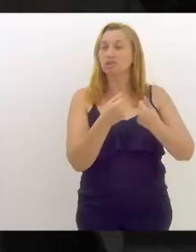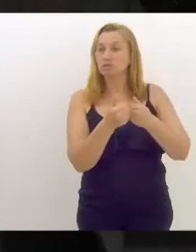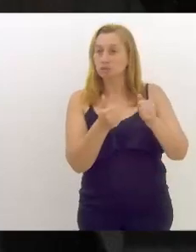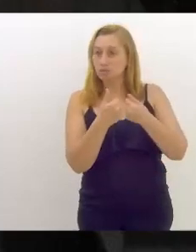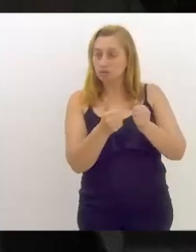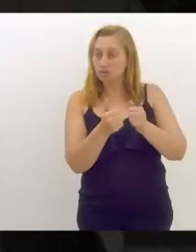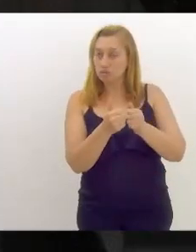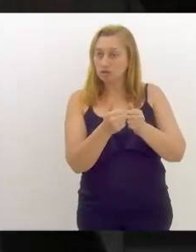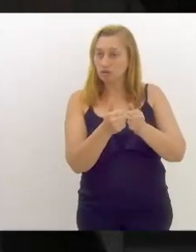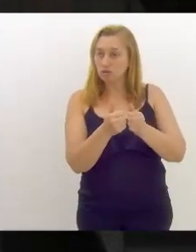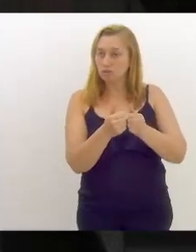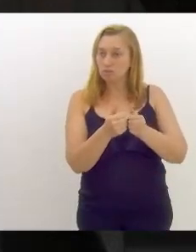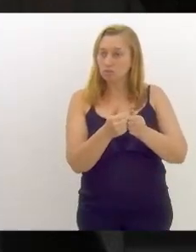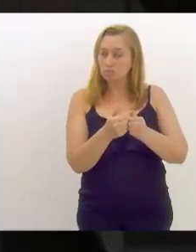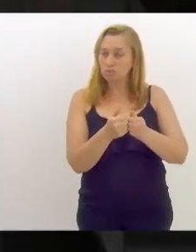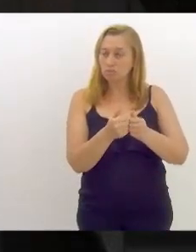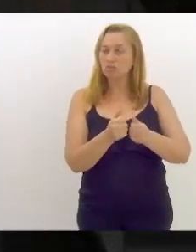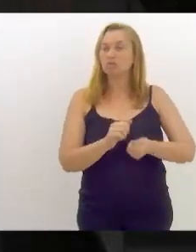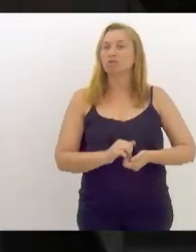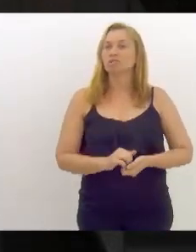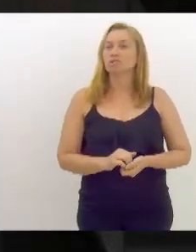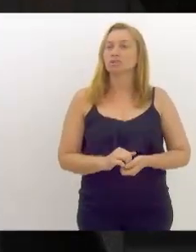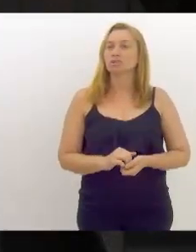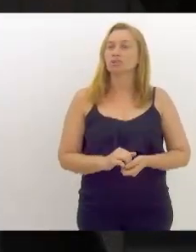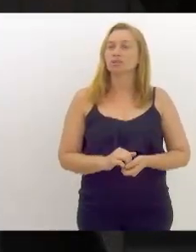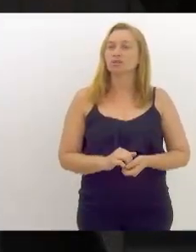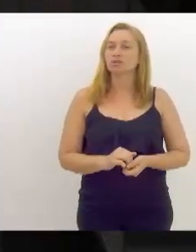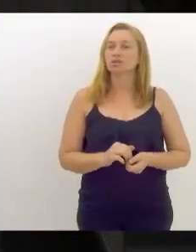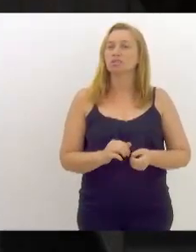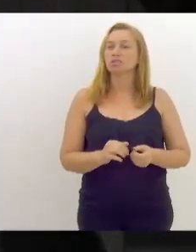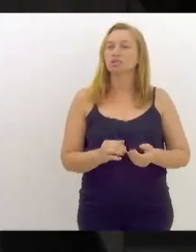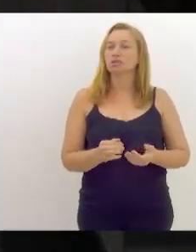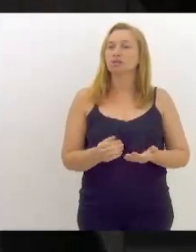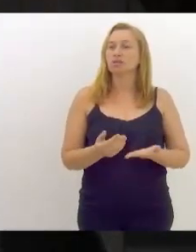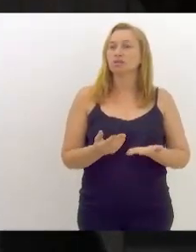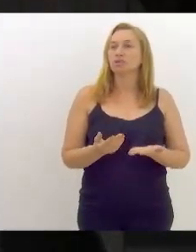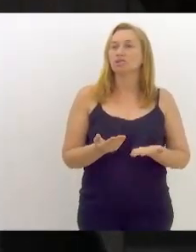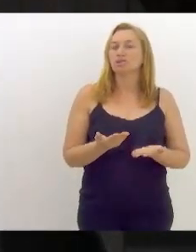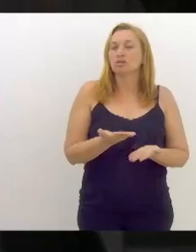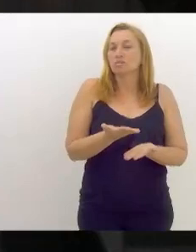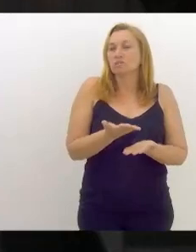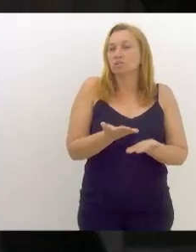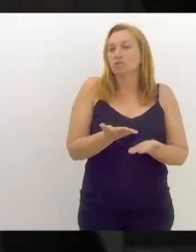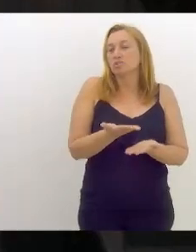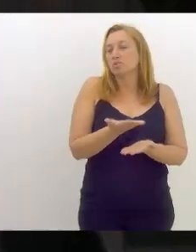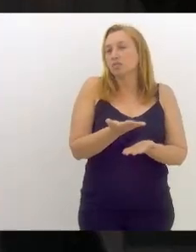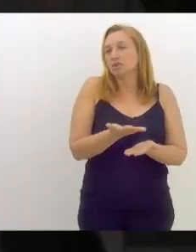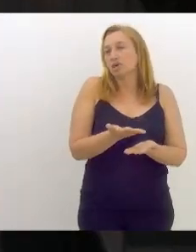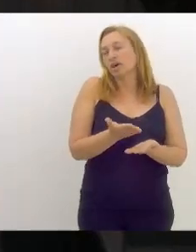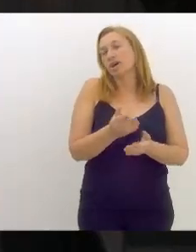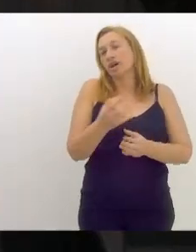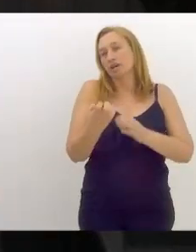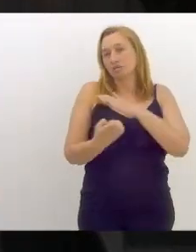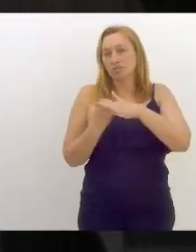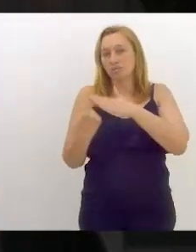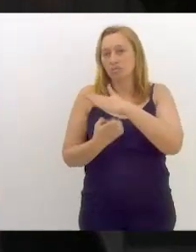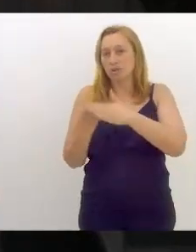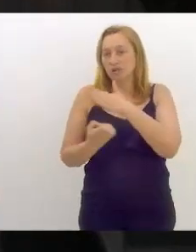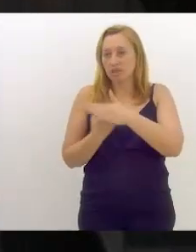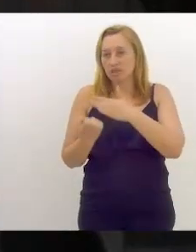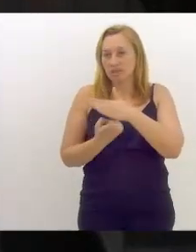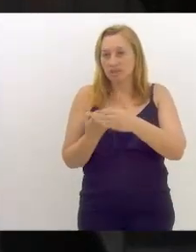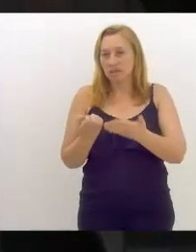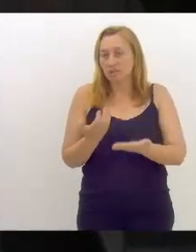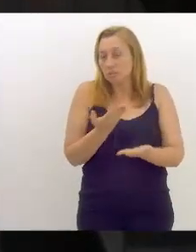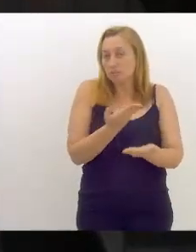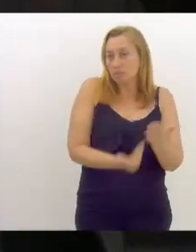da Sul-Fluminense, que foi decretada a sua falência, por que não fazer uma nova